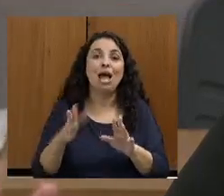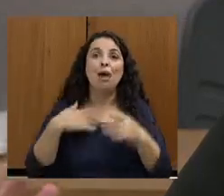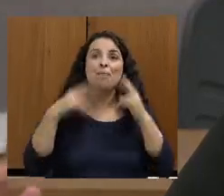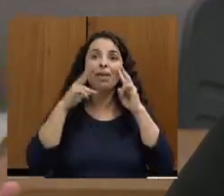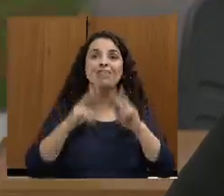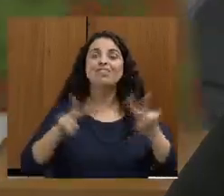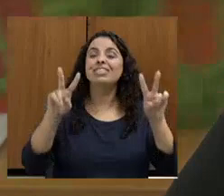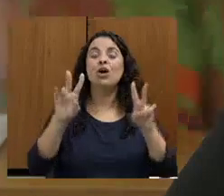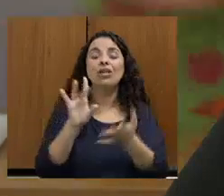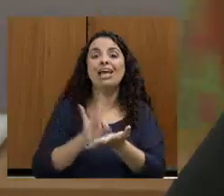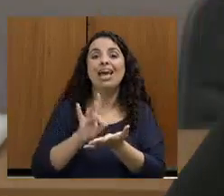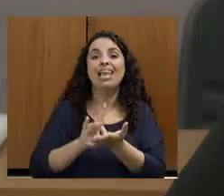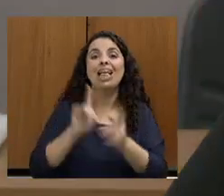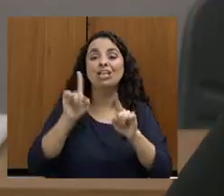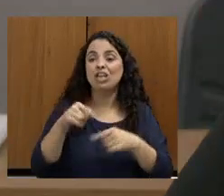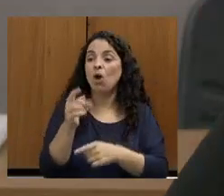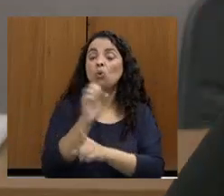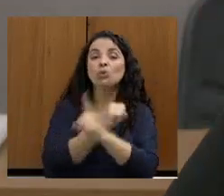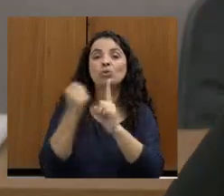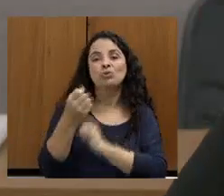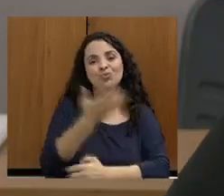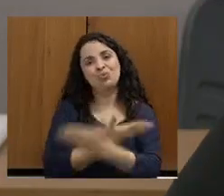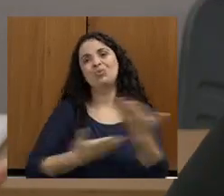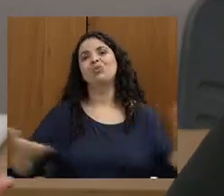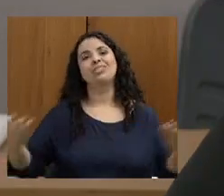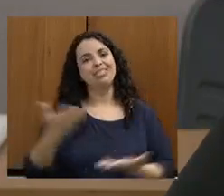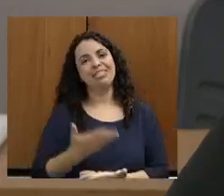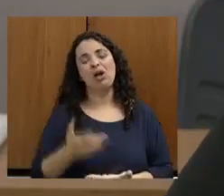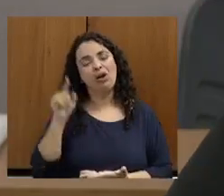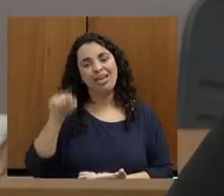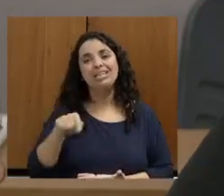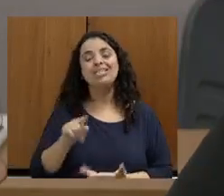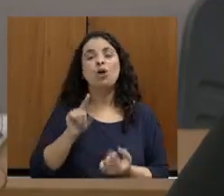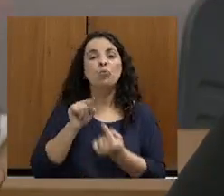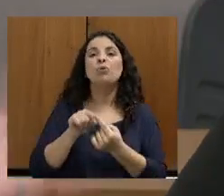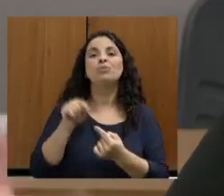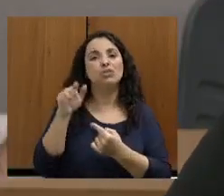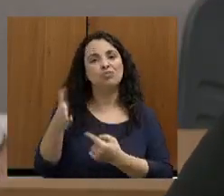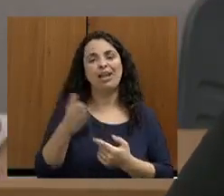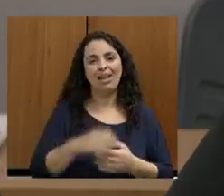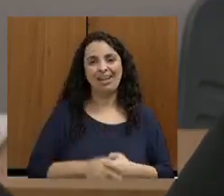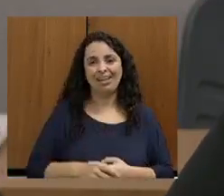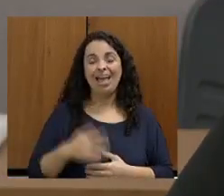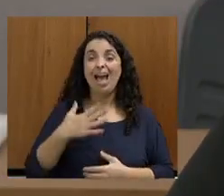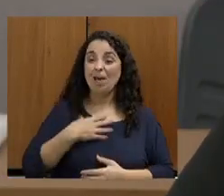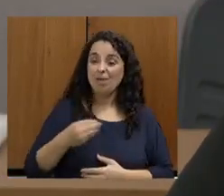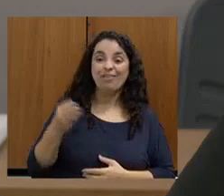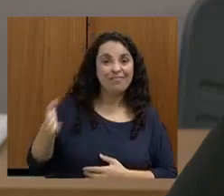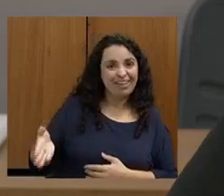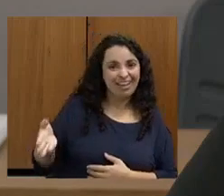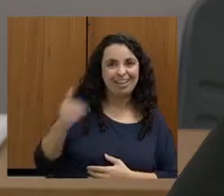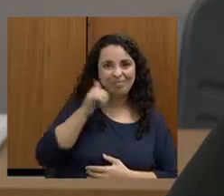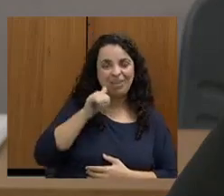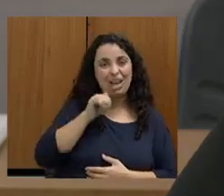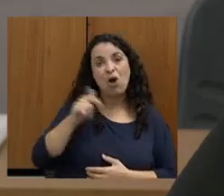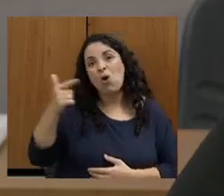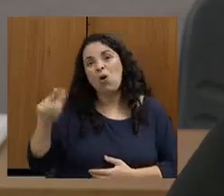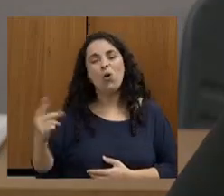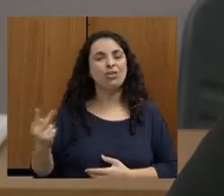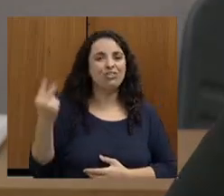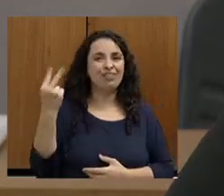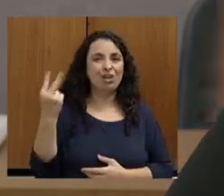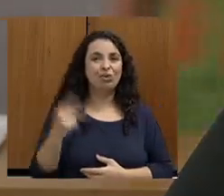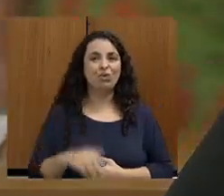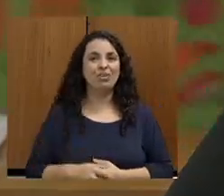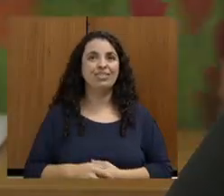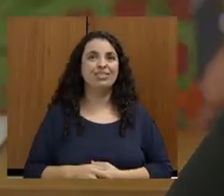de realidade. Estou falando assim, não é o meu objetivo para ele atualmente. A minha filha atualmente, então, eu tenho outros valores. Fui feliz no São